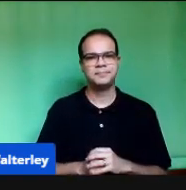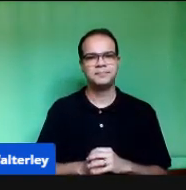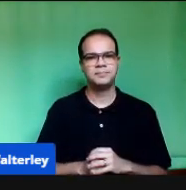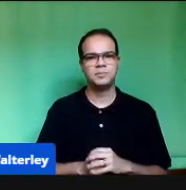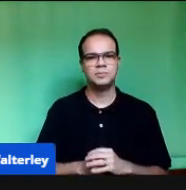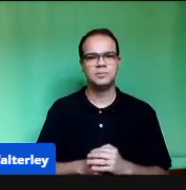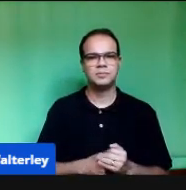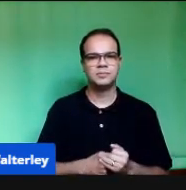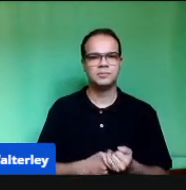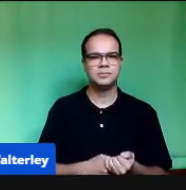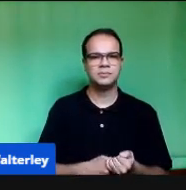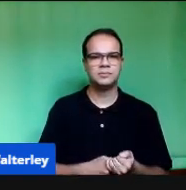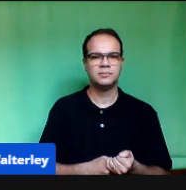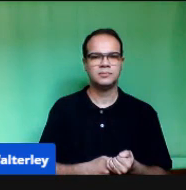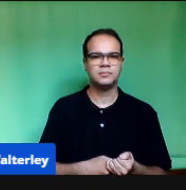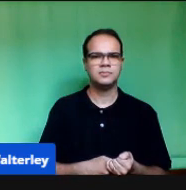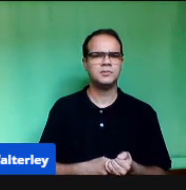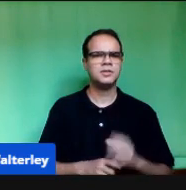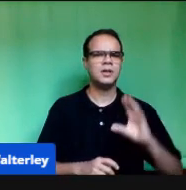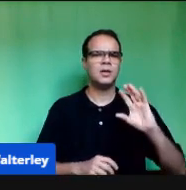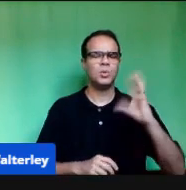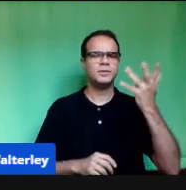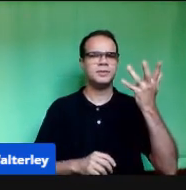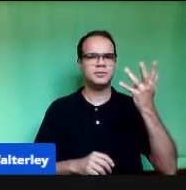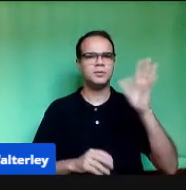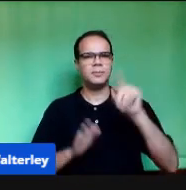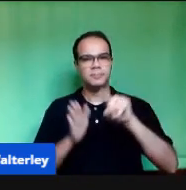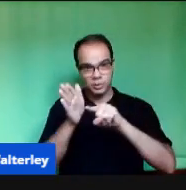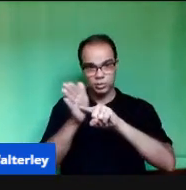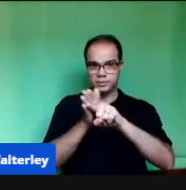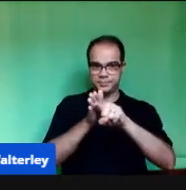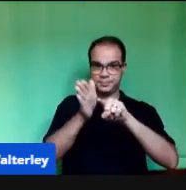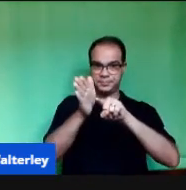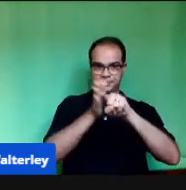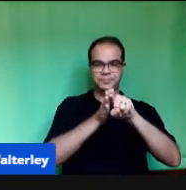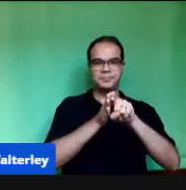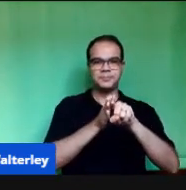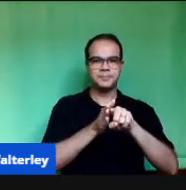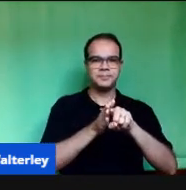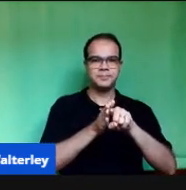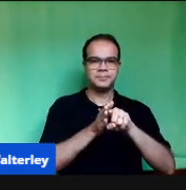ser bem significativos. As perguntas eram, né, das